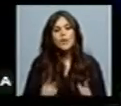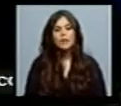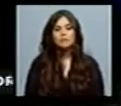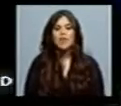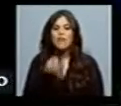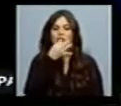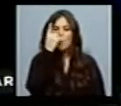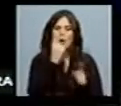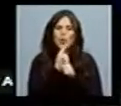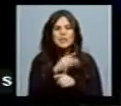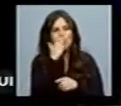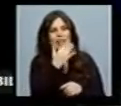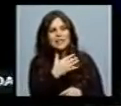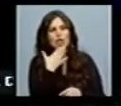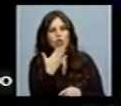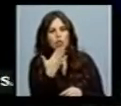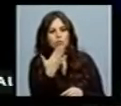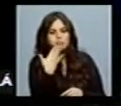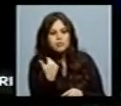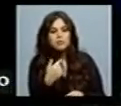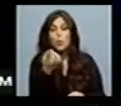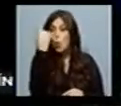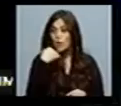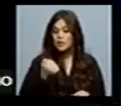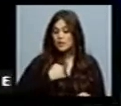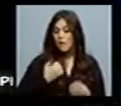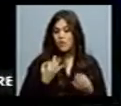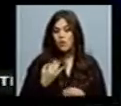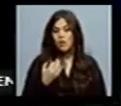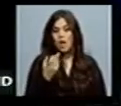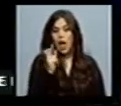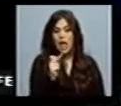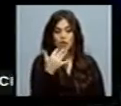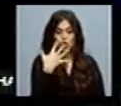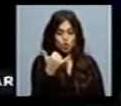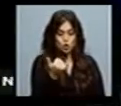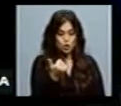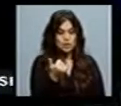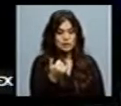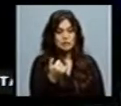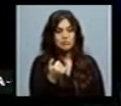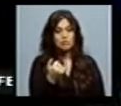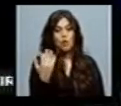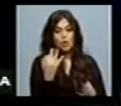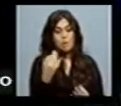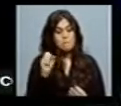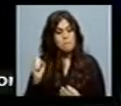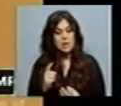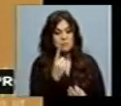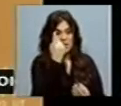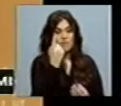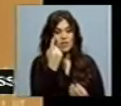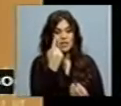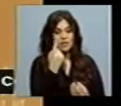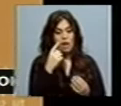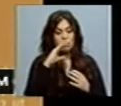despercebido. Ontem, sábado, fez 12 anos que pela primeira vez um emissário da